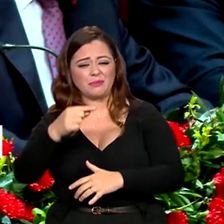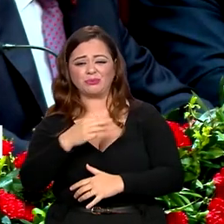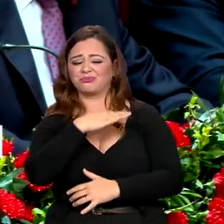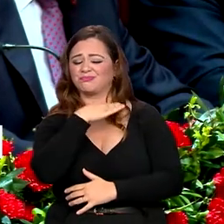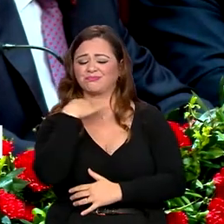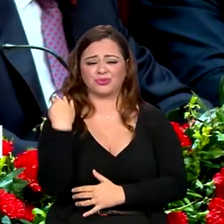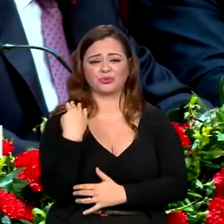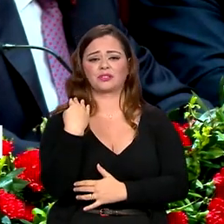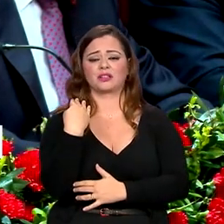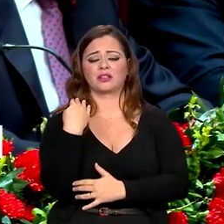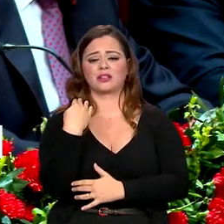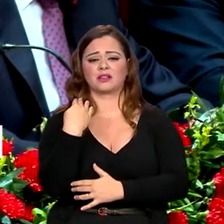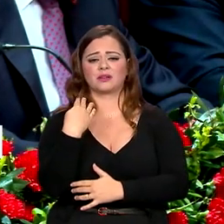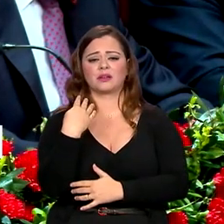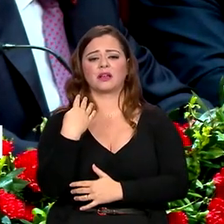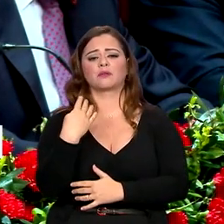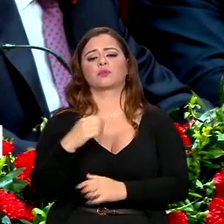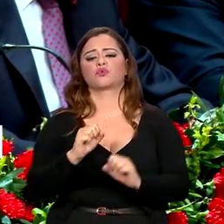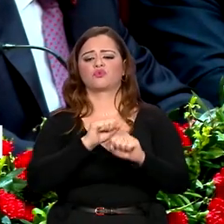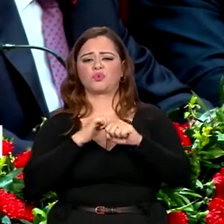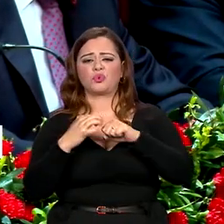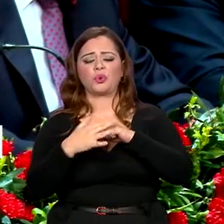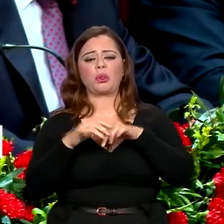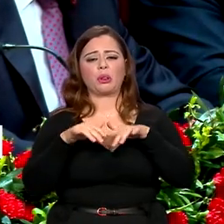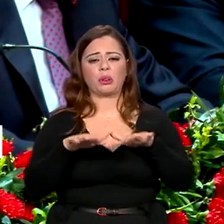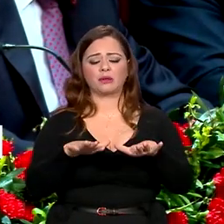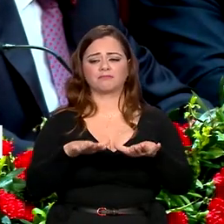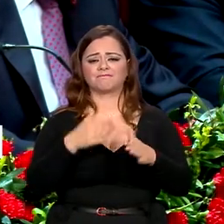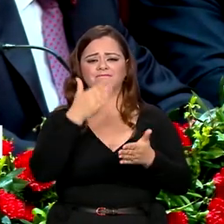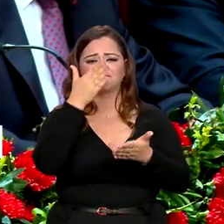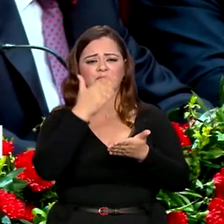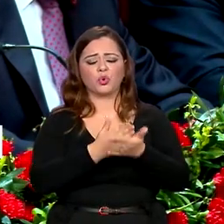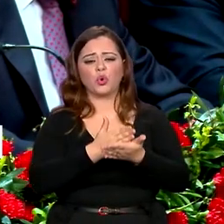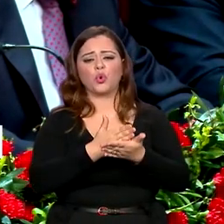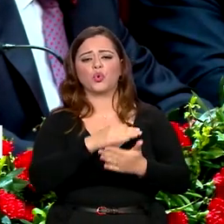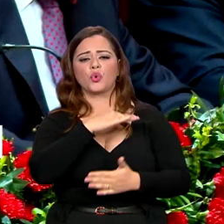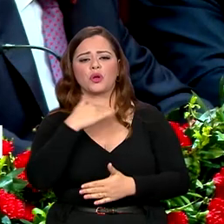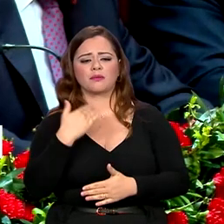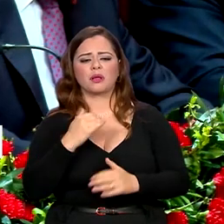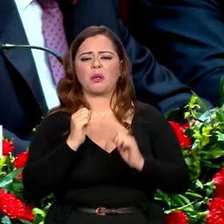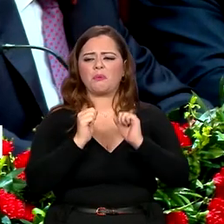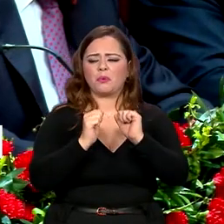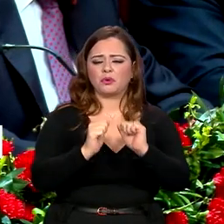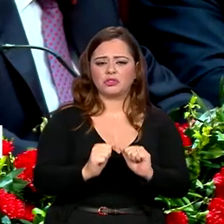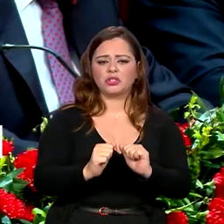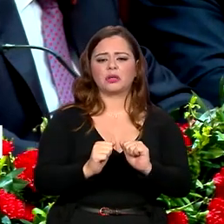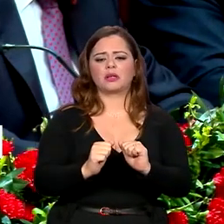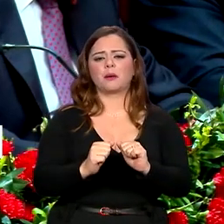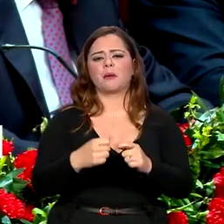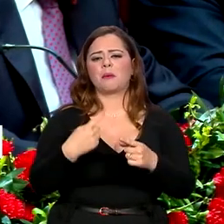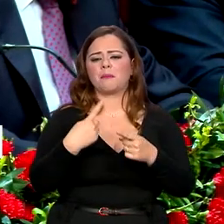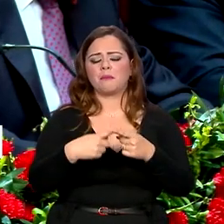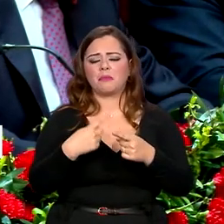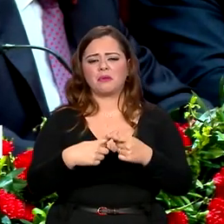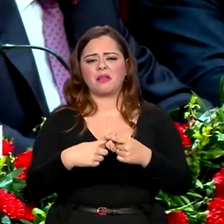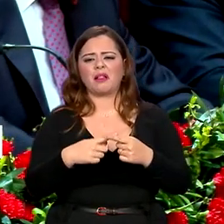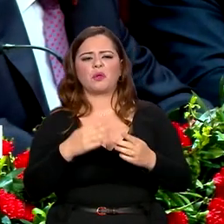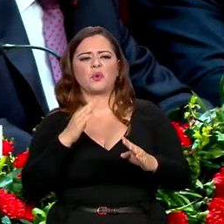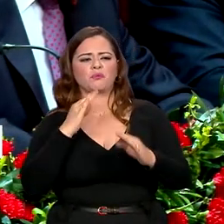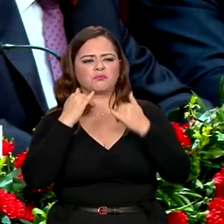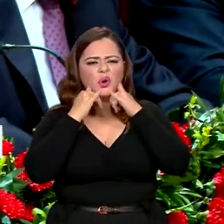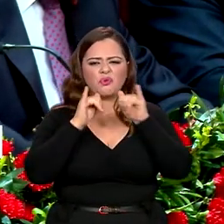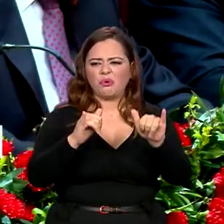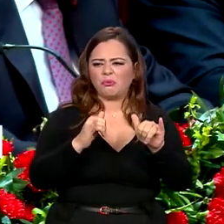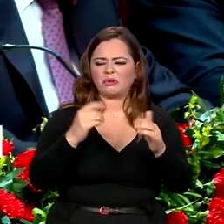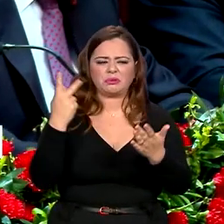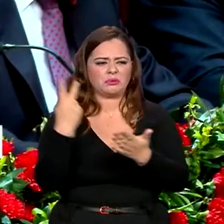morreram vítimas da Covid. Metade dessas mortes poderiam ser evitadas não fosse a fake news, o